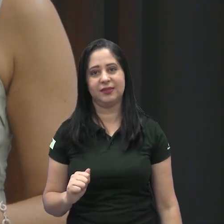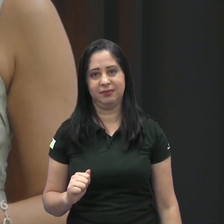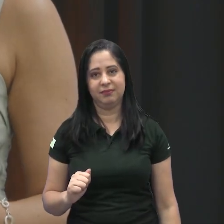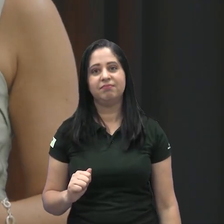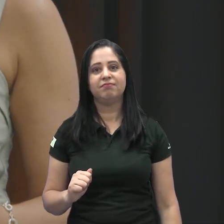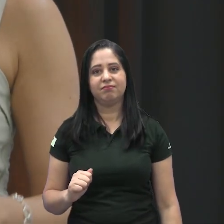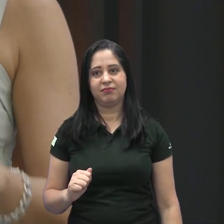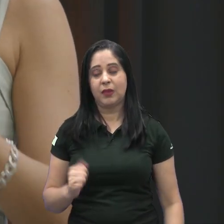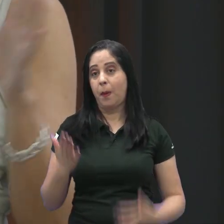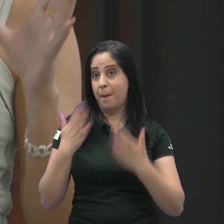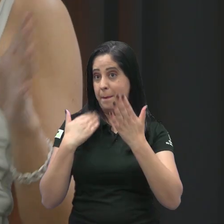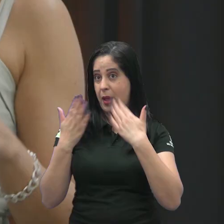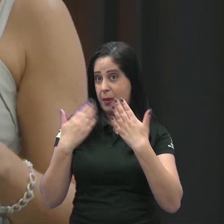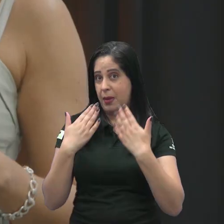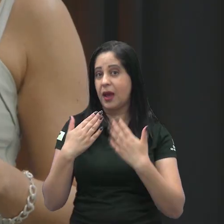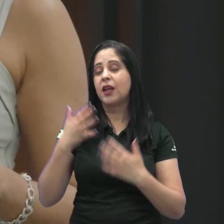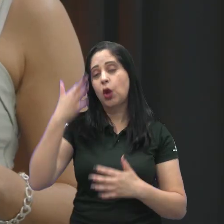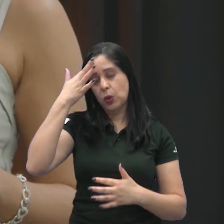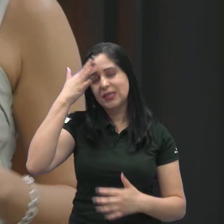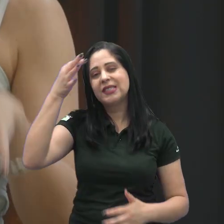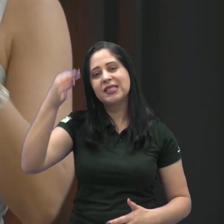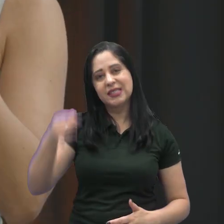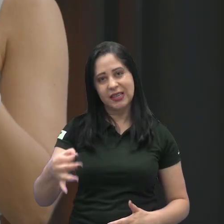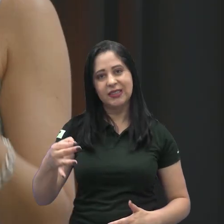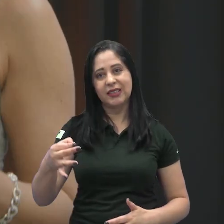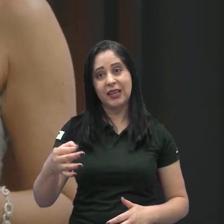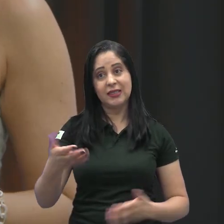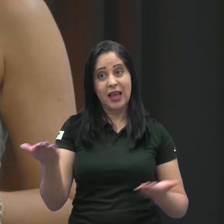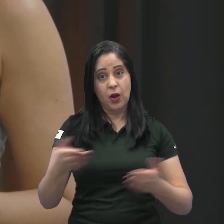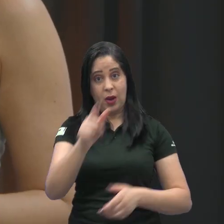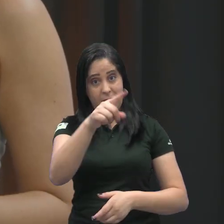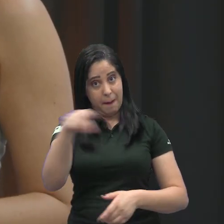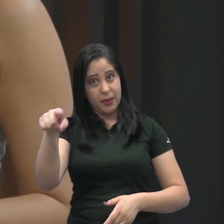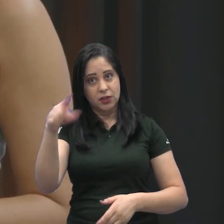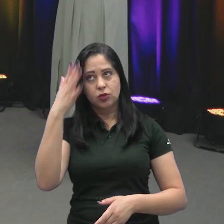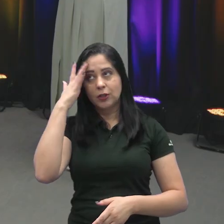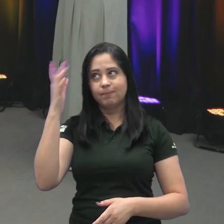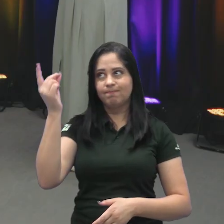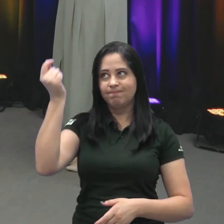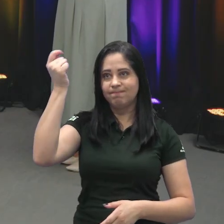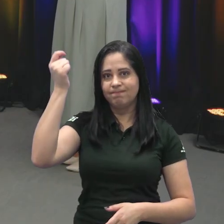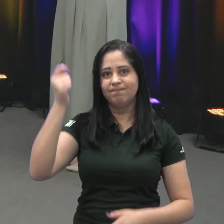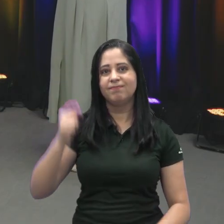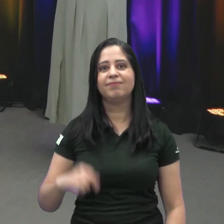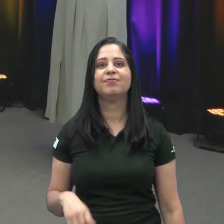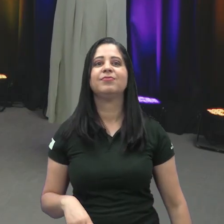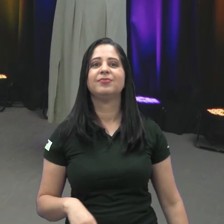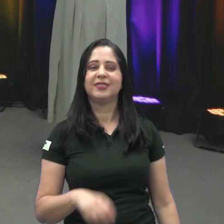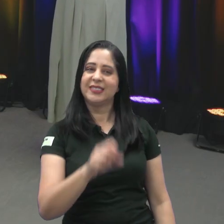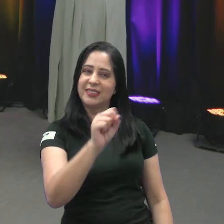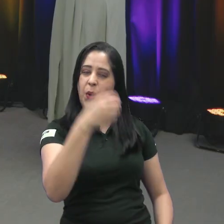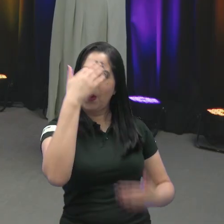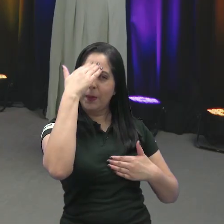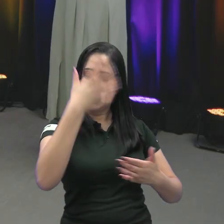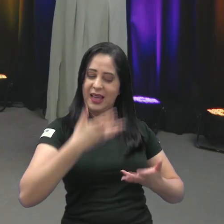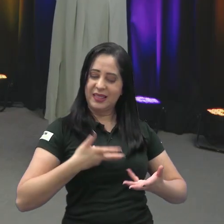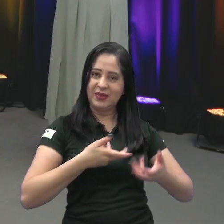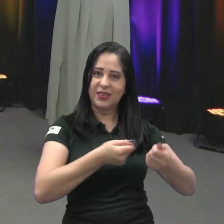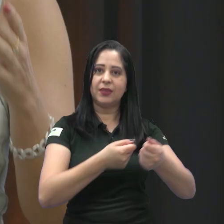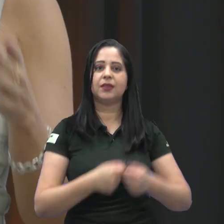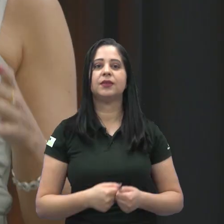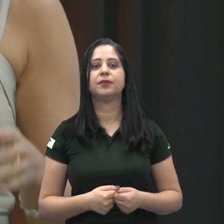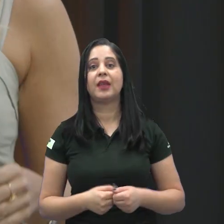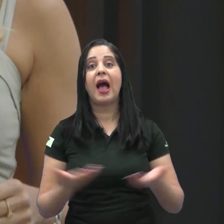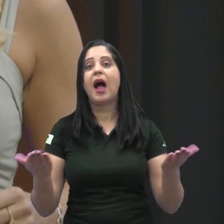certeza que foi, assim, de muita valia para todo mundo aí startar esse novo momento. Obrigado a você pelo convite. Obrigada pelo convite, viu?